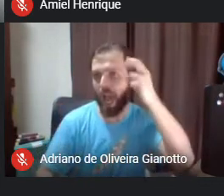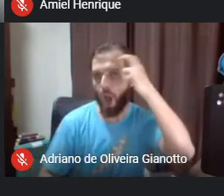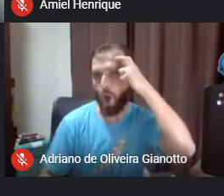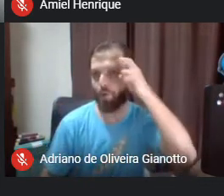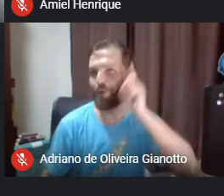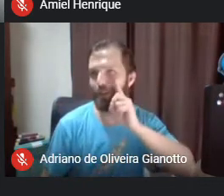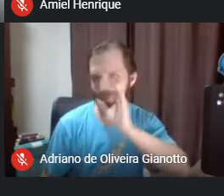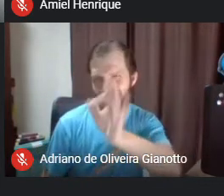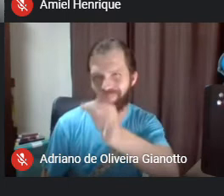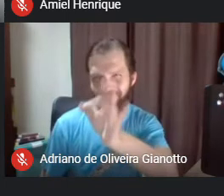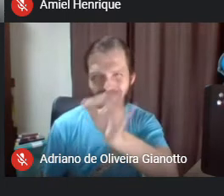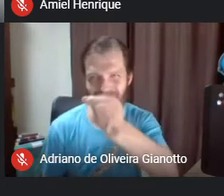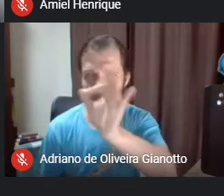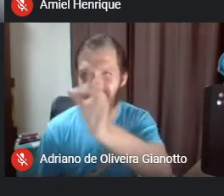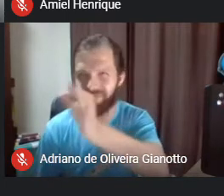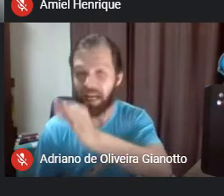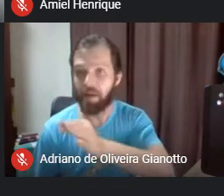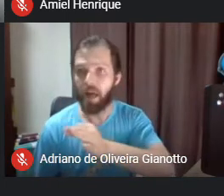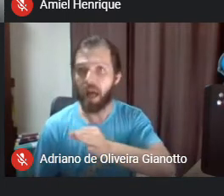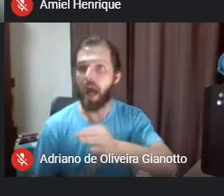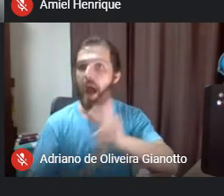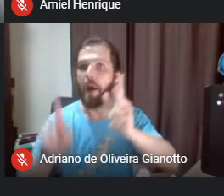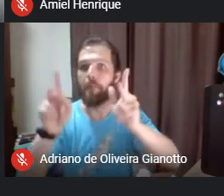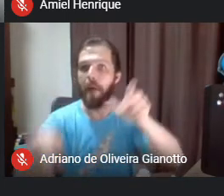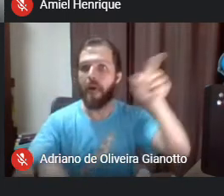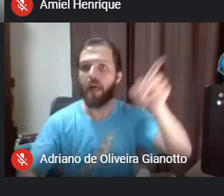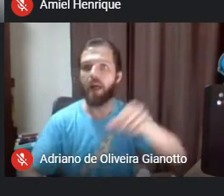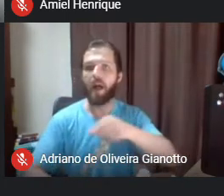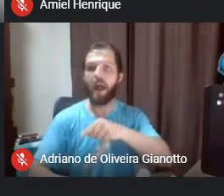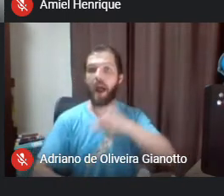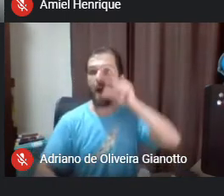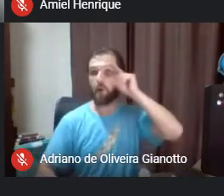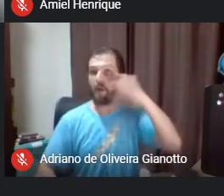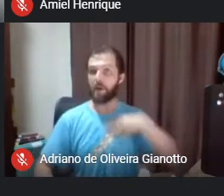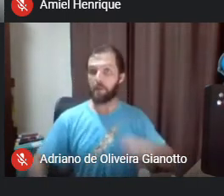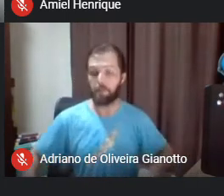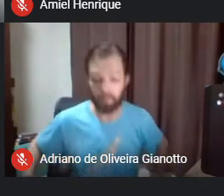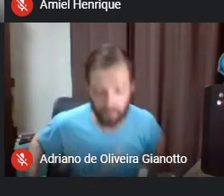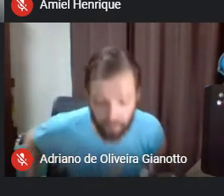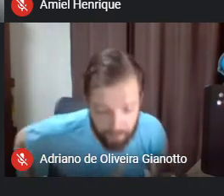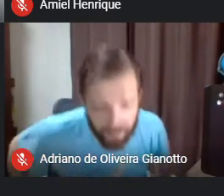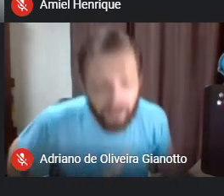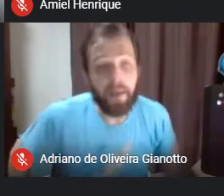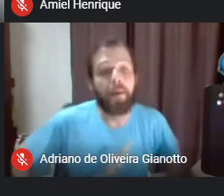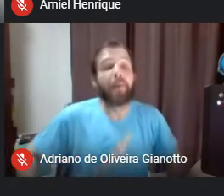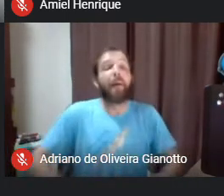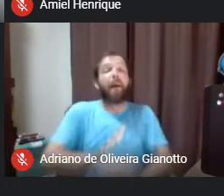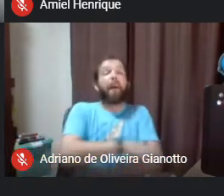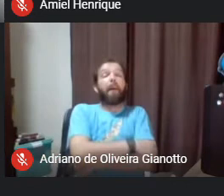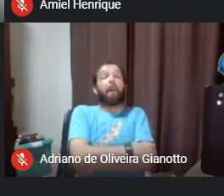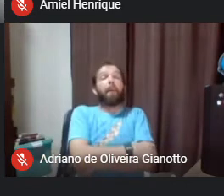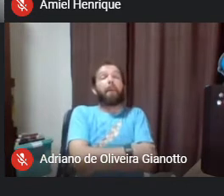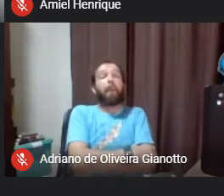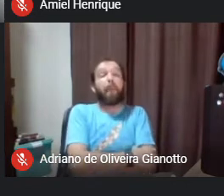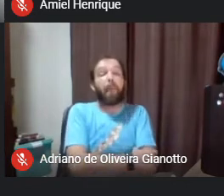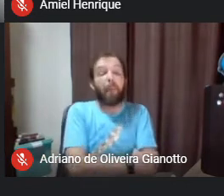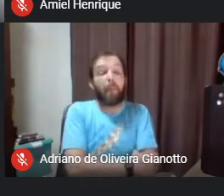tal, sempre tem isso, né? É cultura lá dos Estados Unidos. E existia isso, Gallaudet,